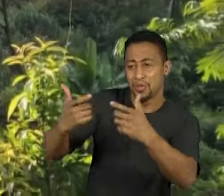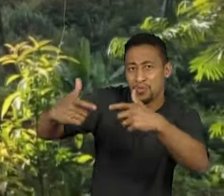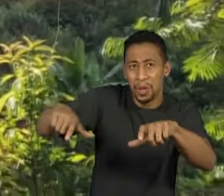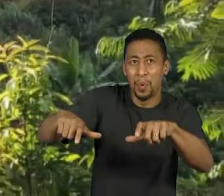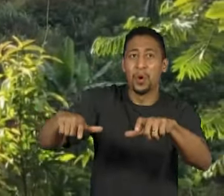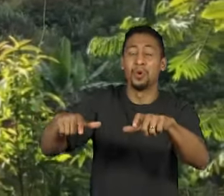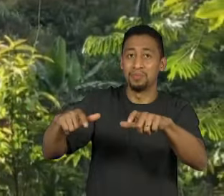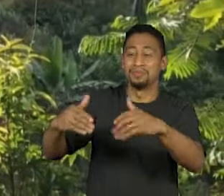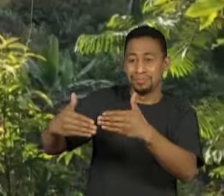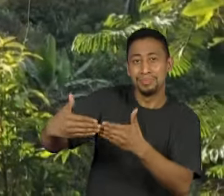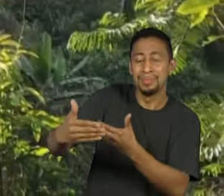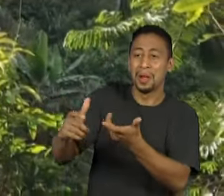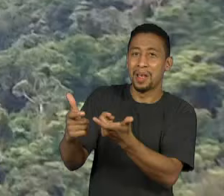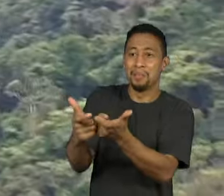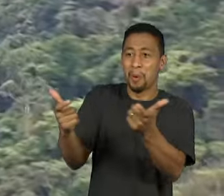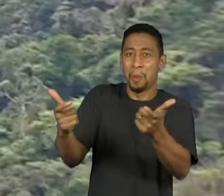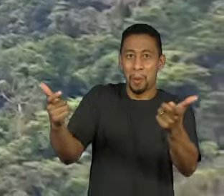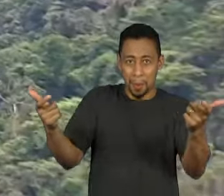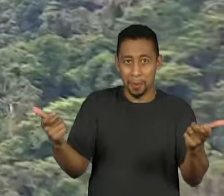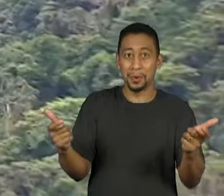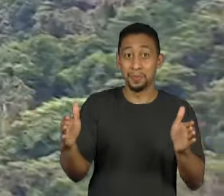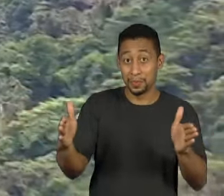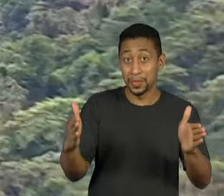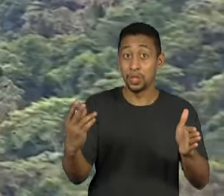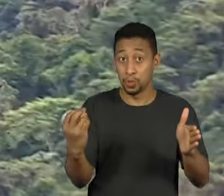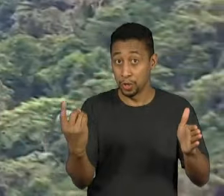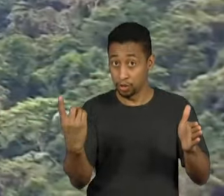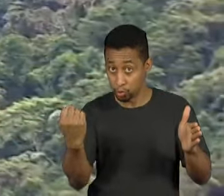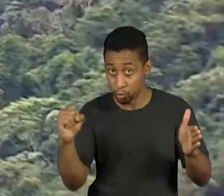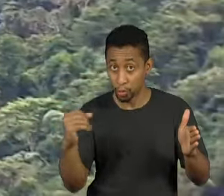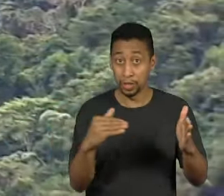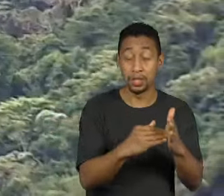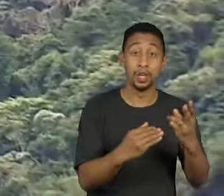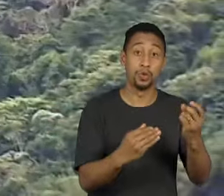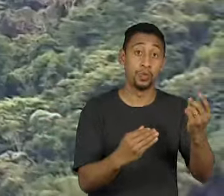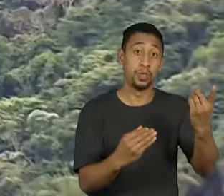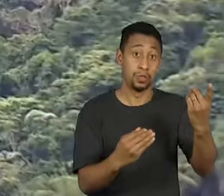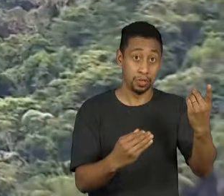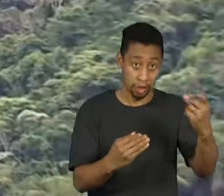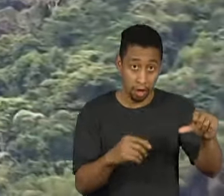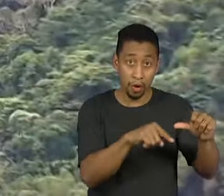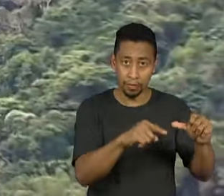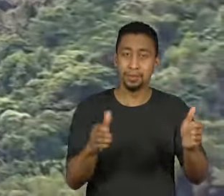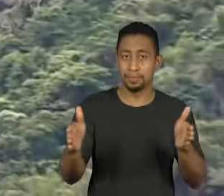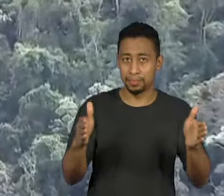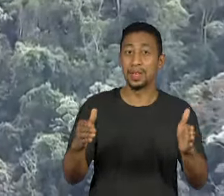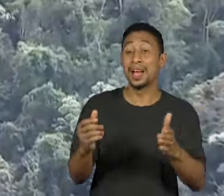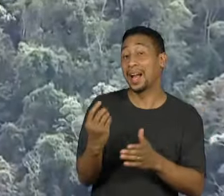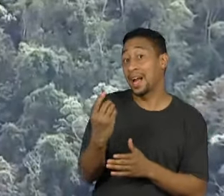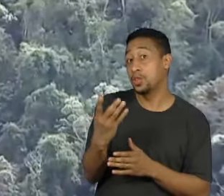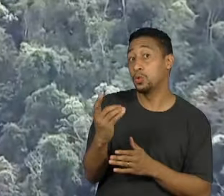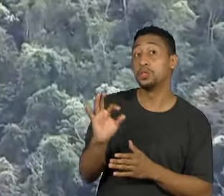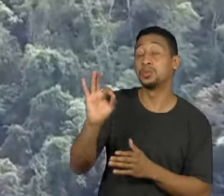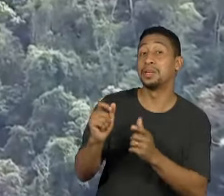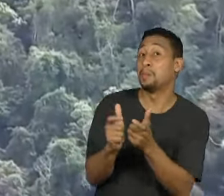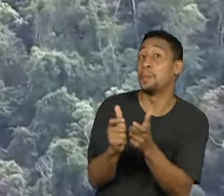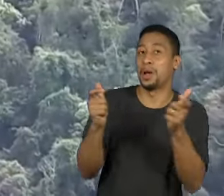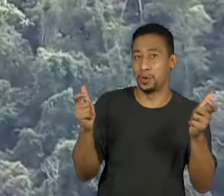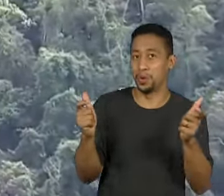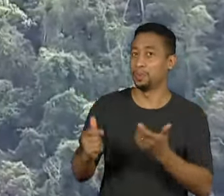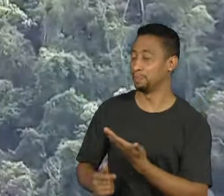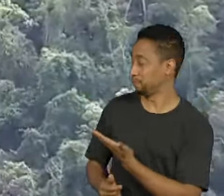é 9% menor do que entre 2018 e 2019, mas 14% maior do que foi